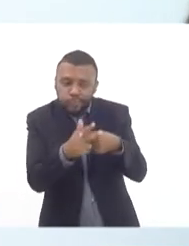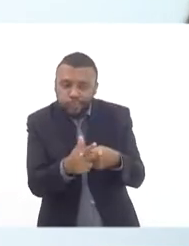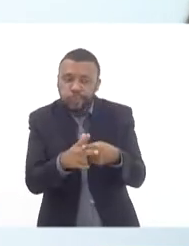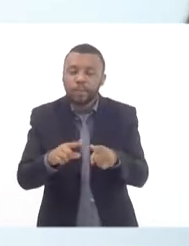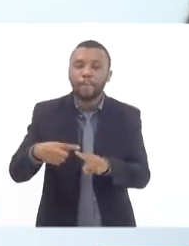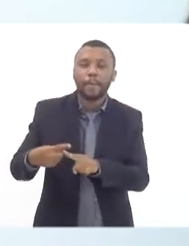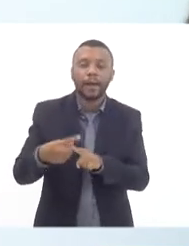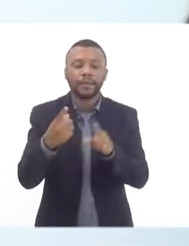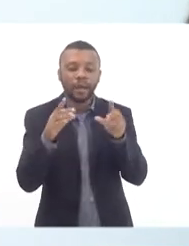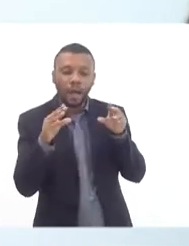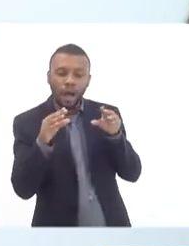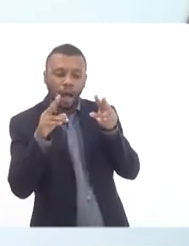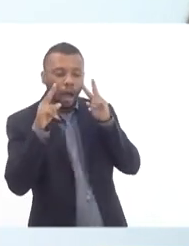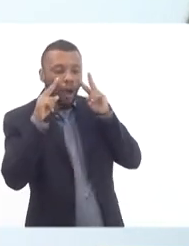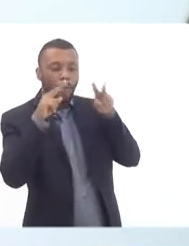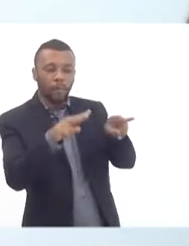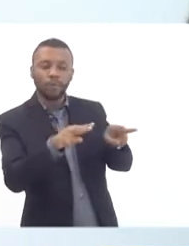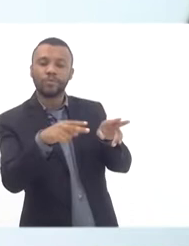legado histórico.